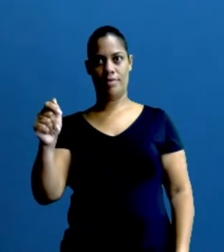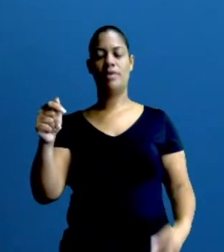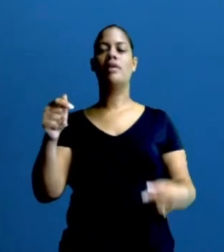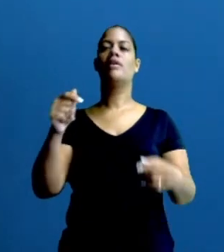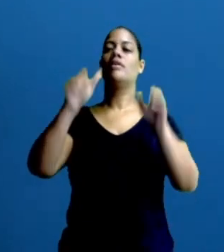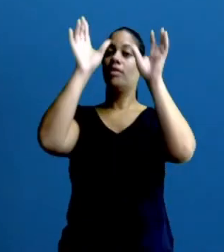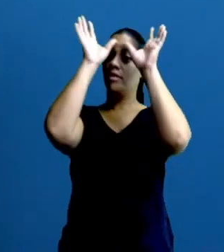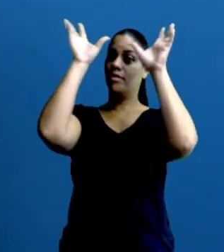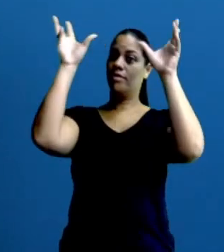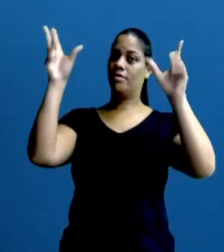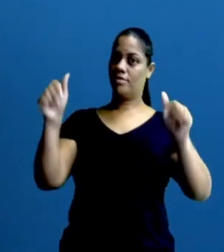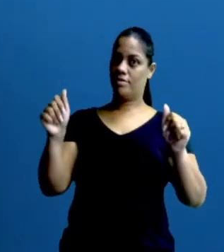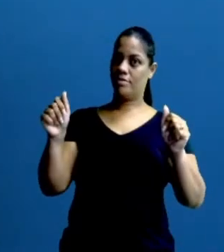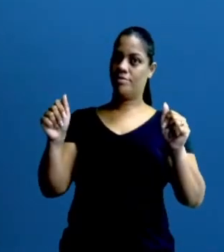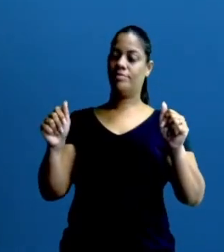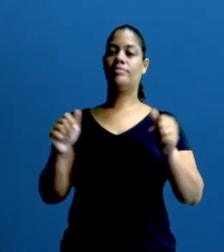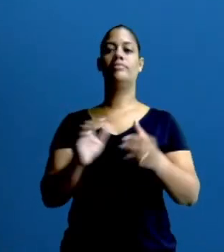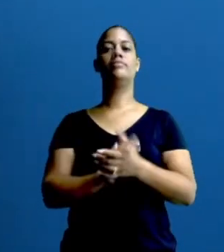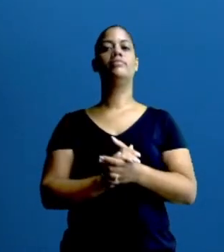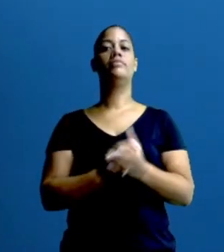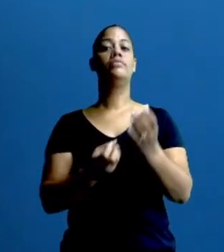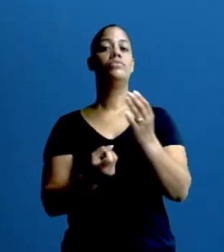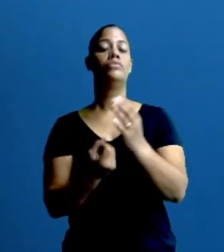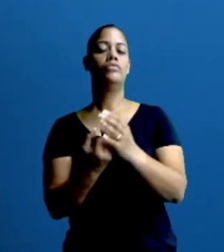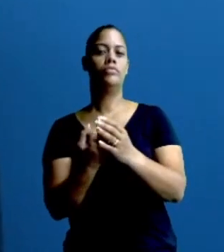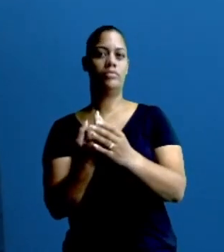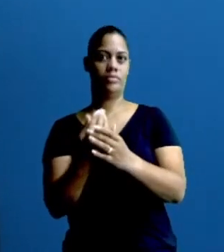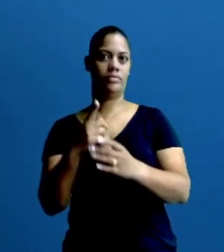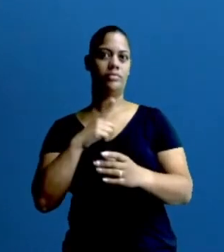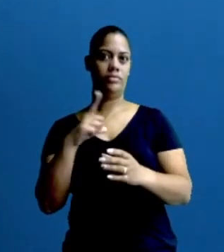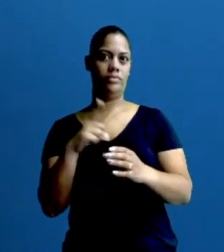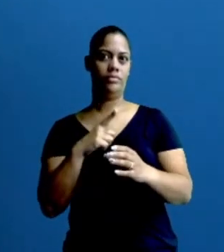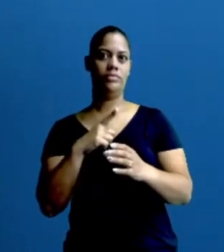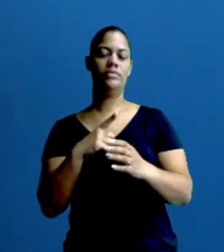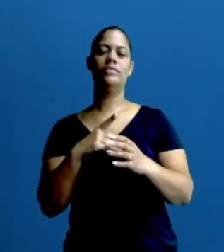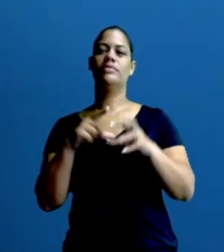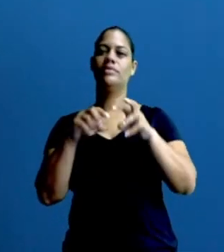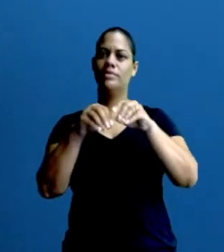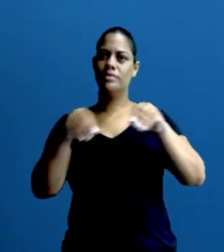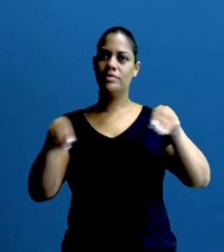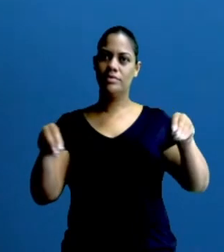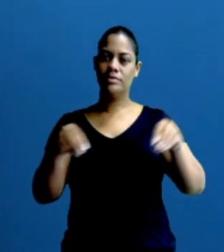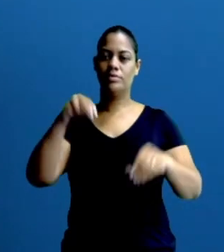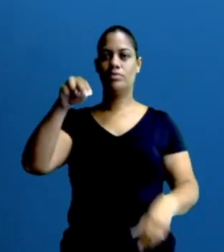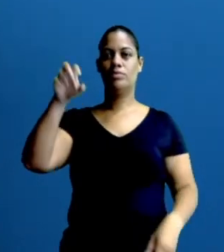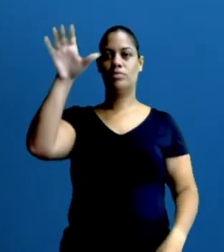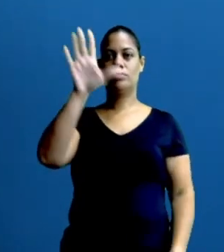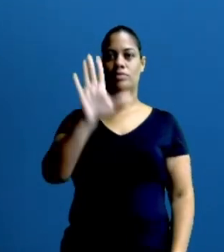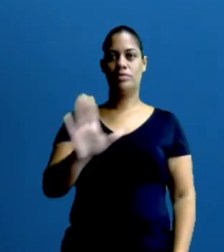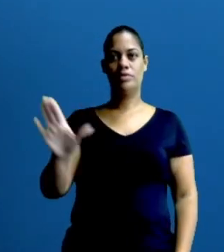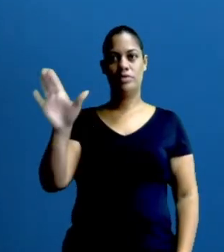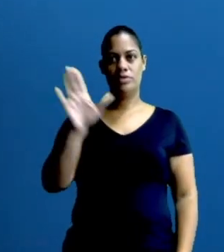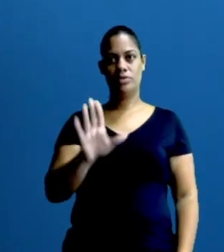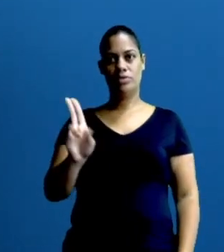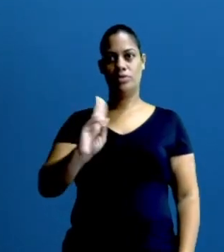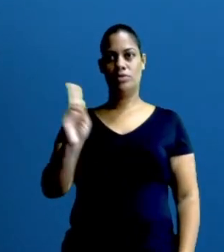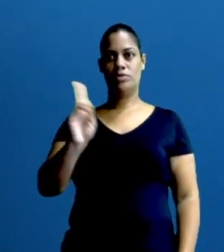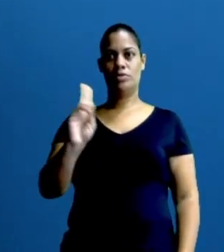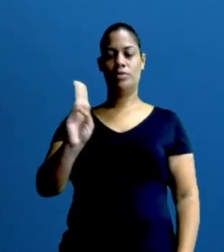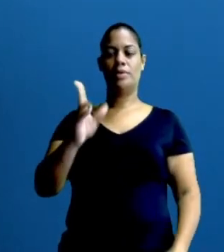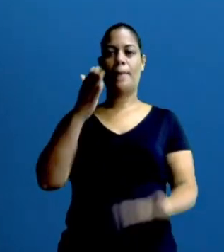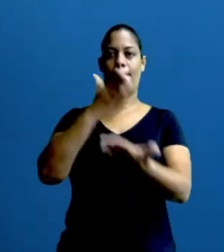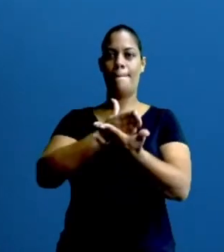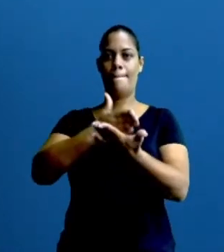vegetação amazônica. Sua vegetação específica ocupa terras da sub-região nordestina, denominada de